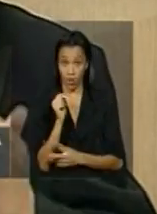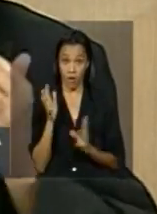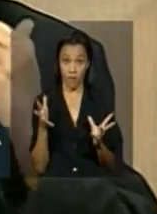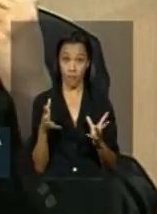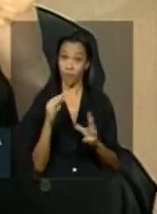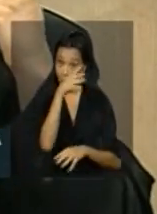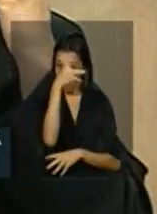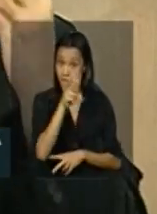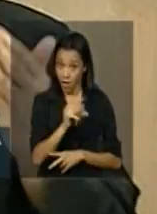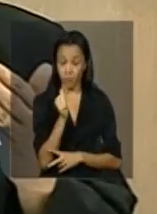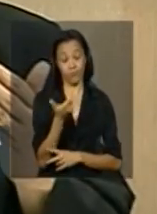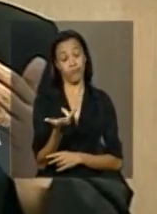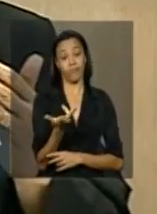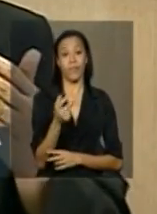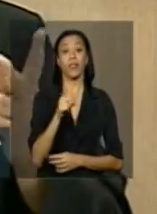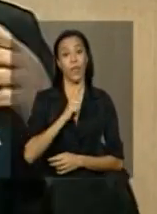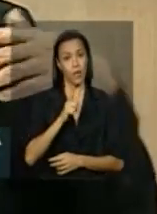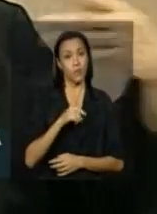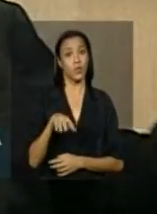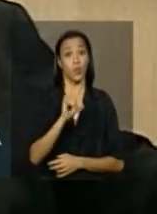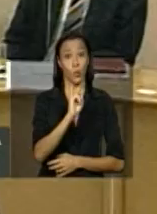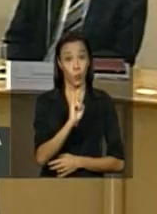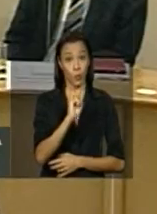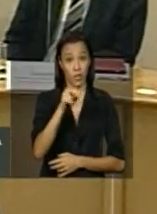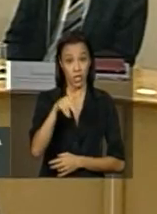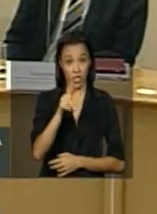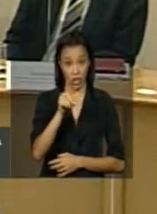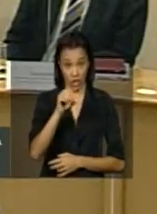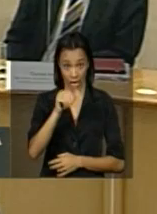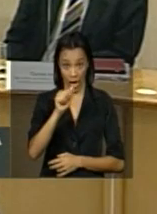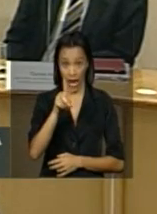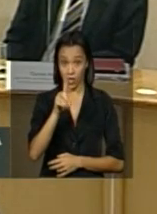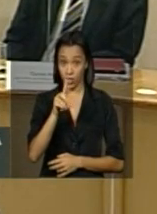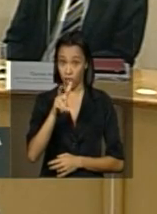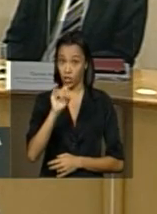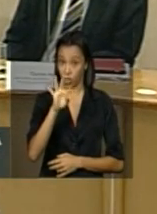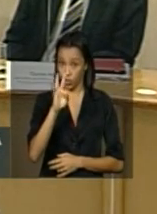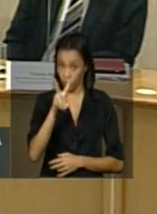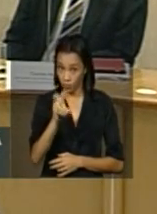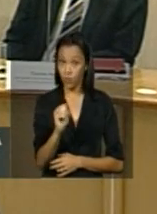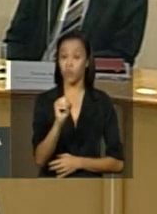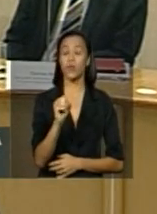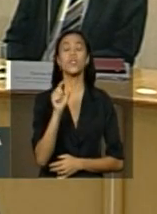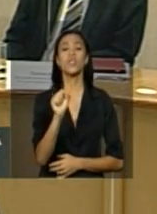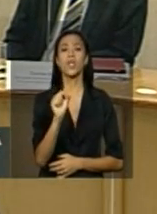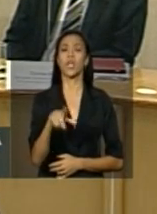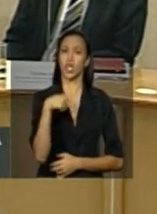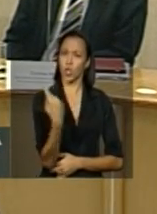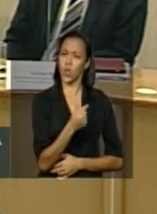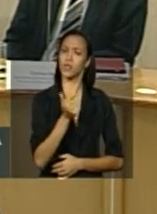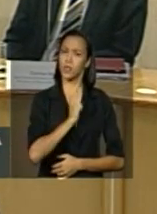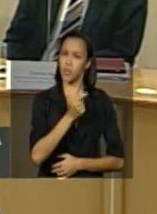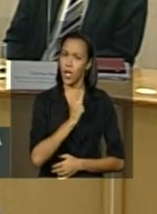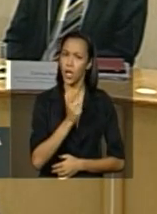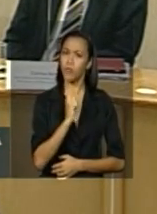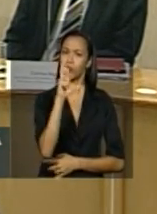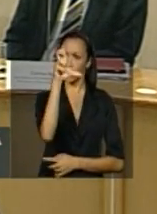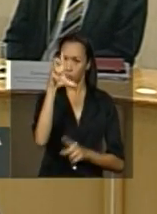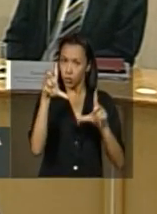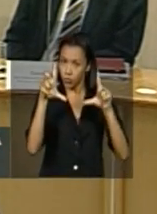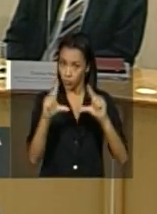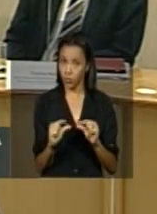nós temos um indicador que eu não chamaria indicador é um indicativo tá de que nós temos a tendência de queda